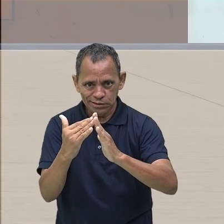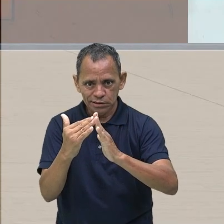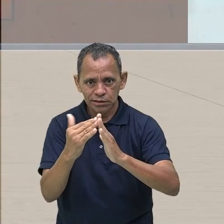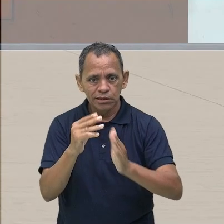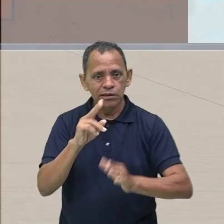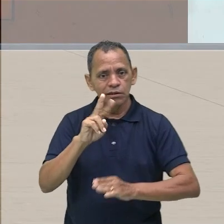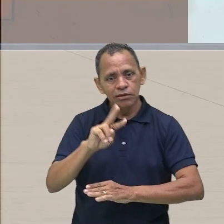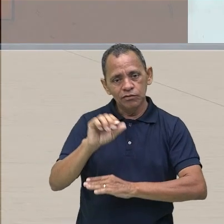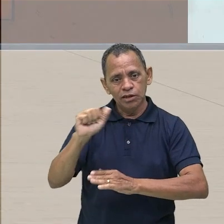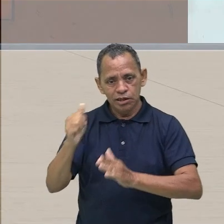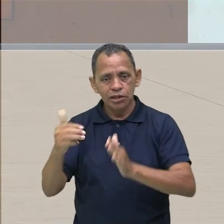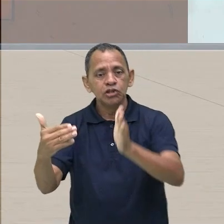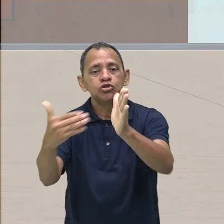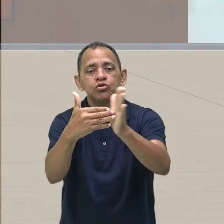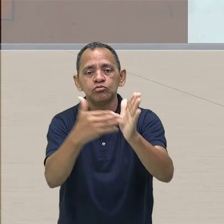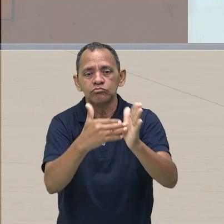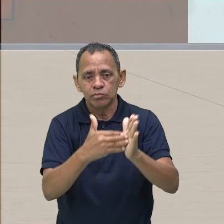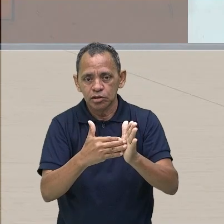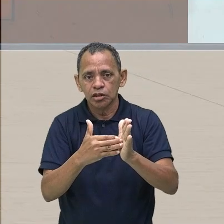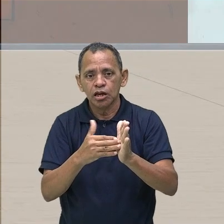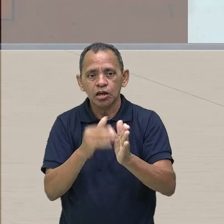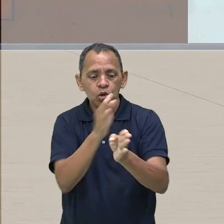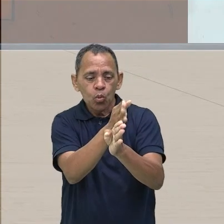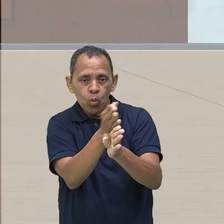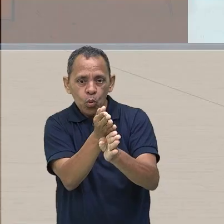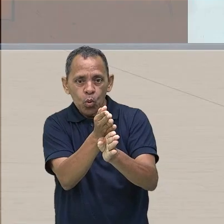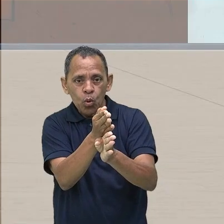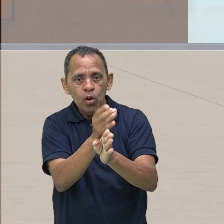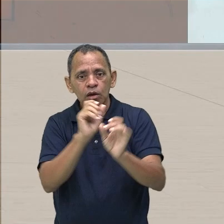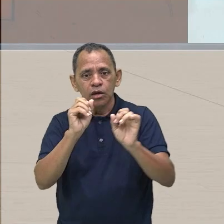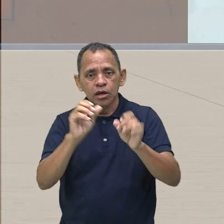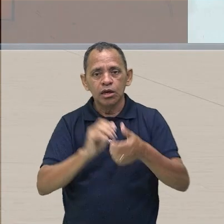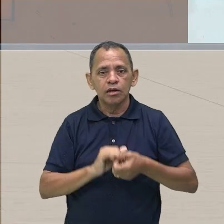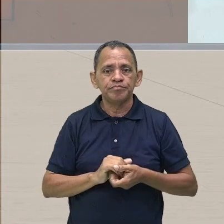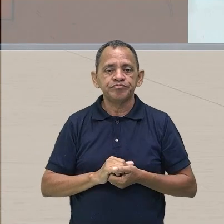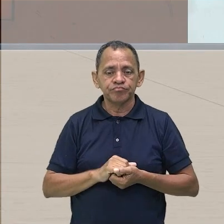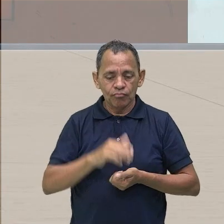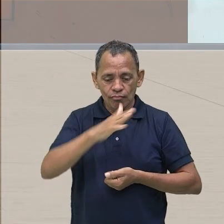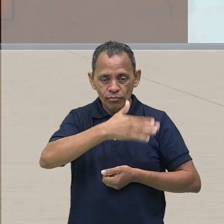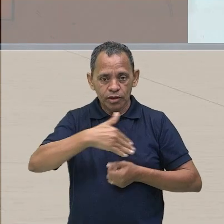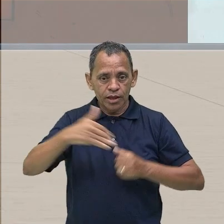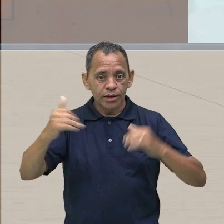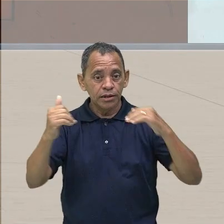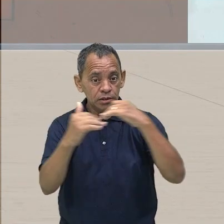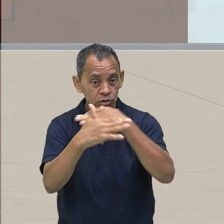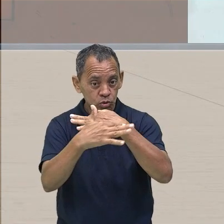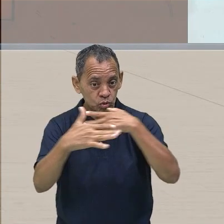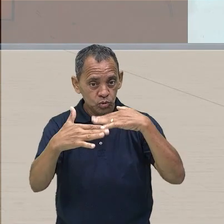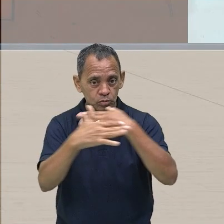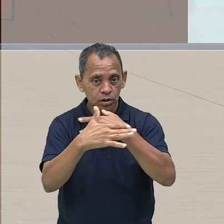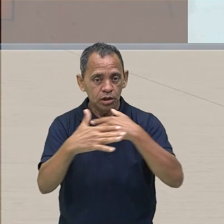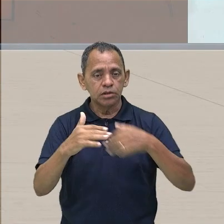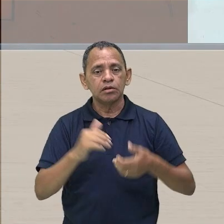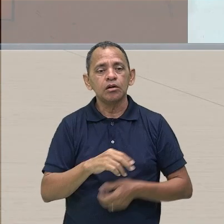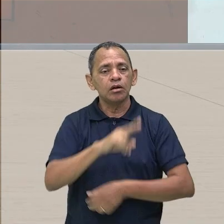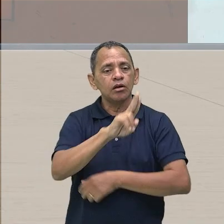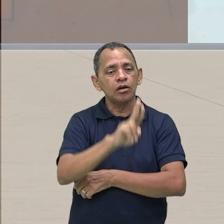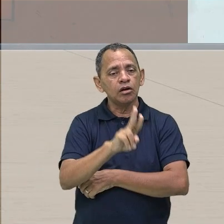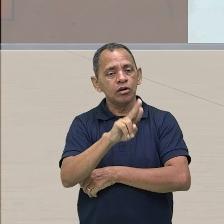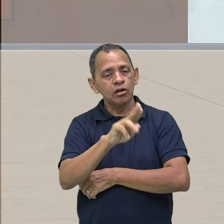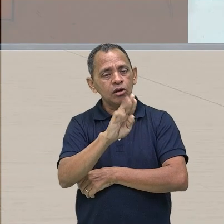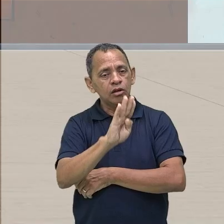ser delimitado principalmente pelo quê? Pelo perímetro urbano que acaba sendo definido ali,